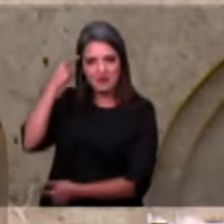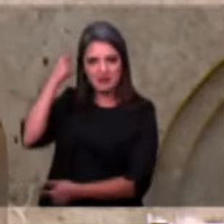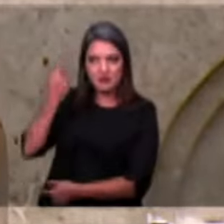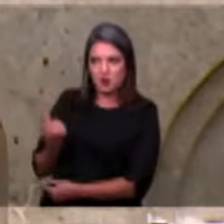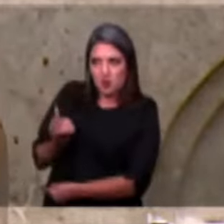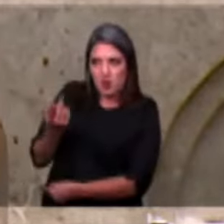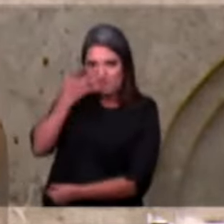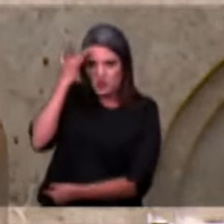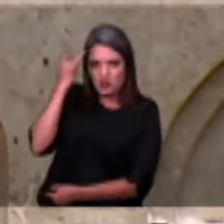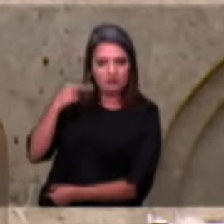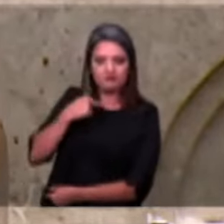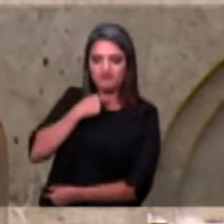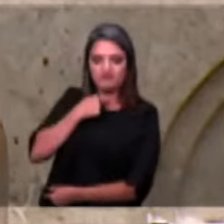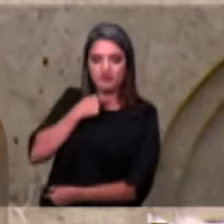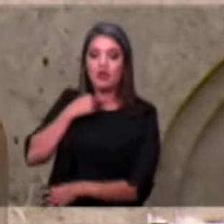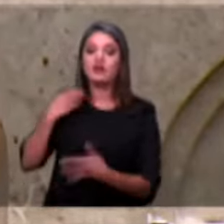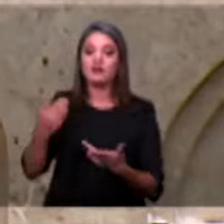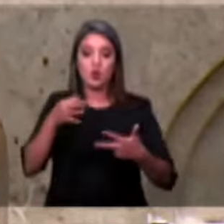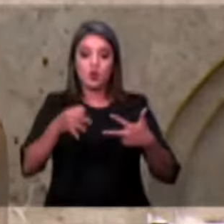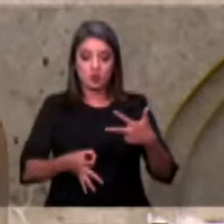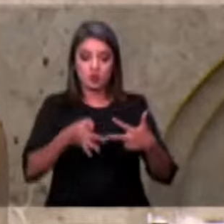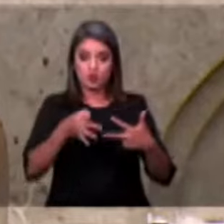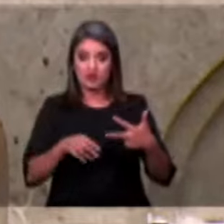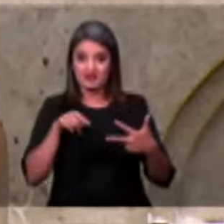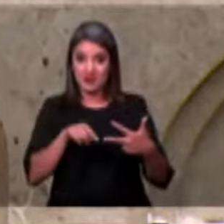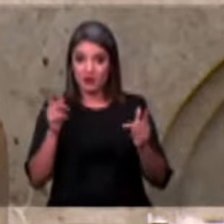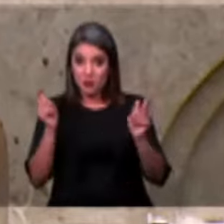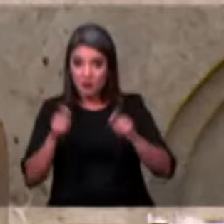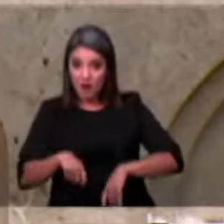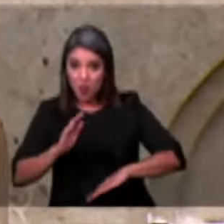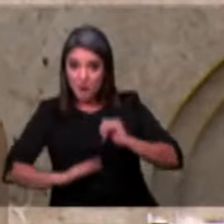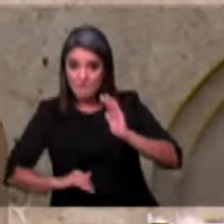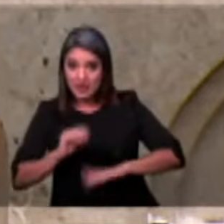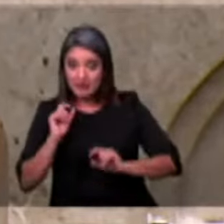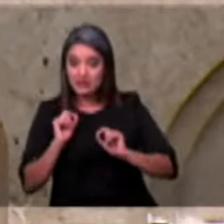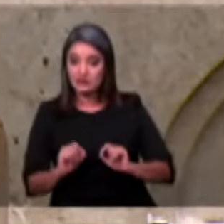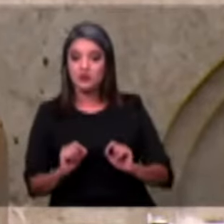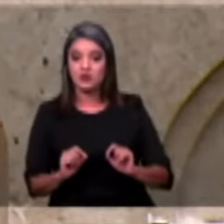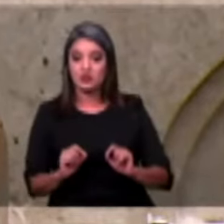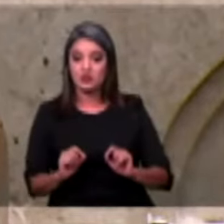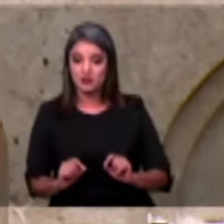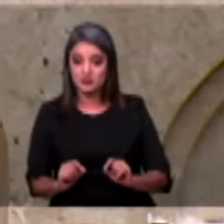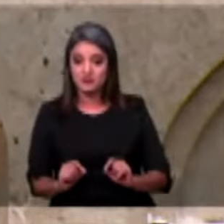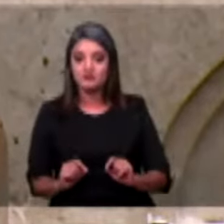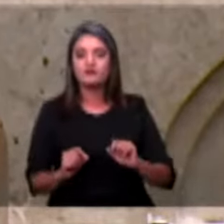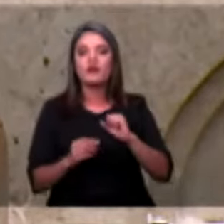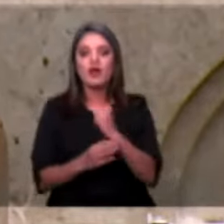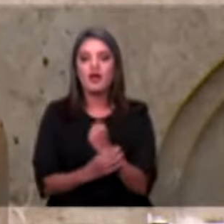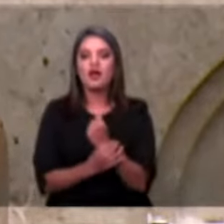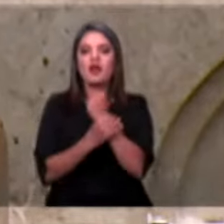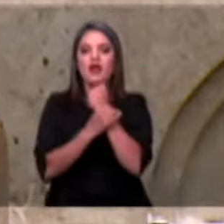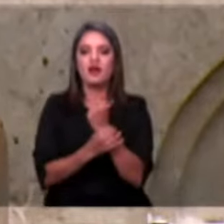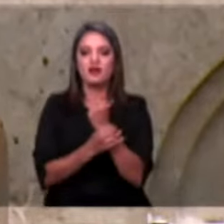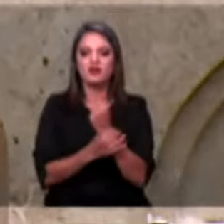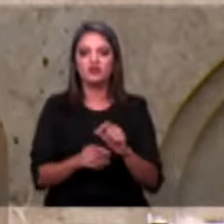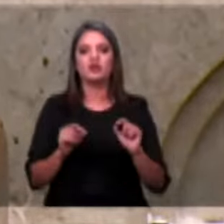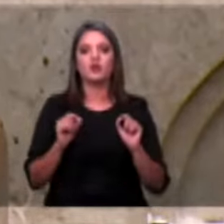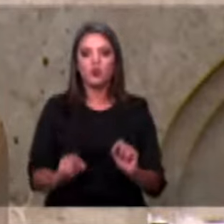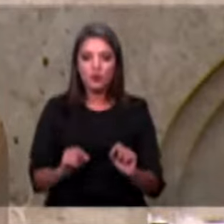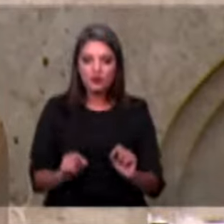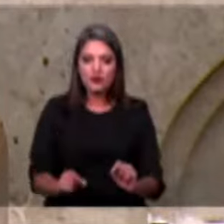único. Ao Poder Judiciário compete, por imposição institucional, a garantia da rigidez do